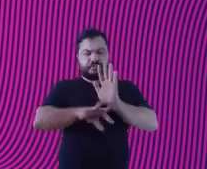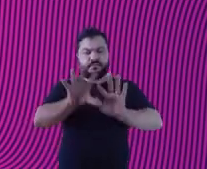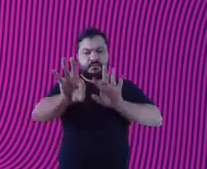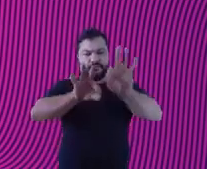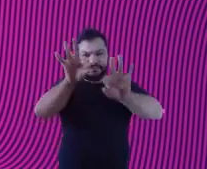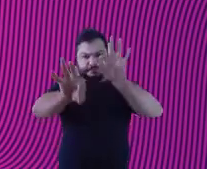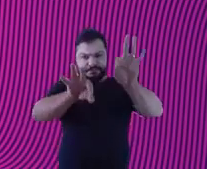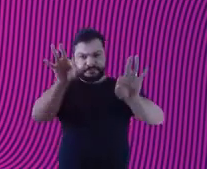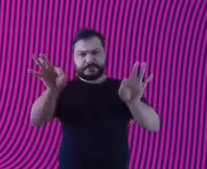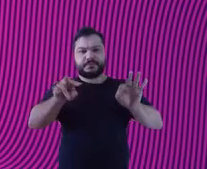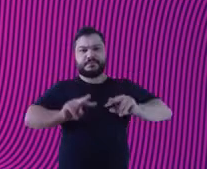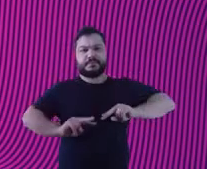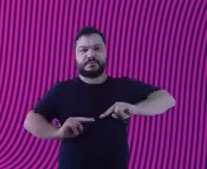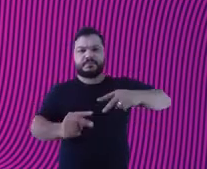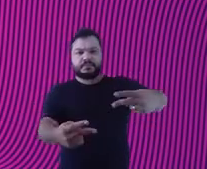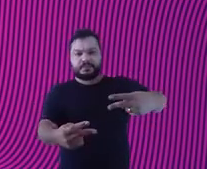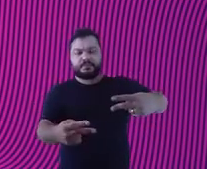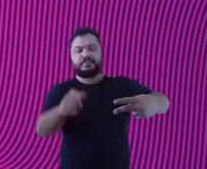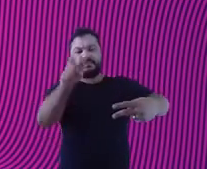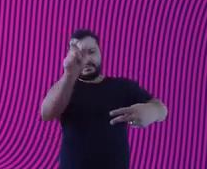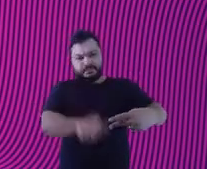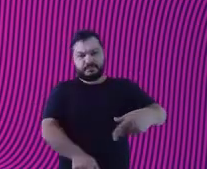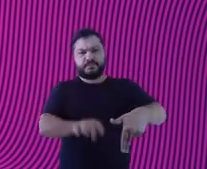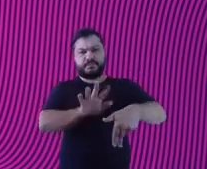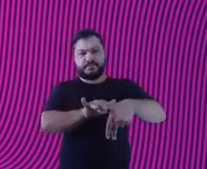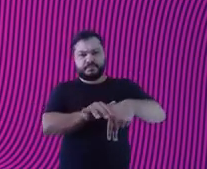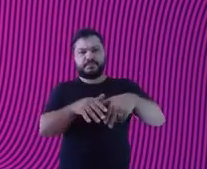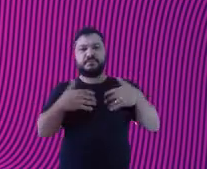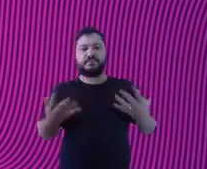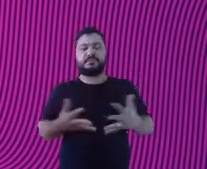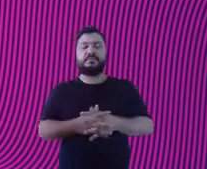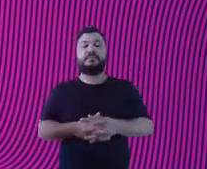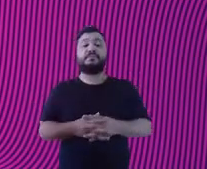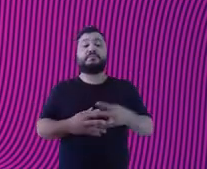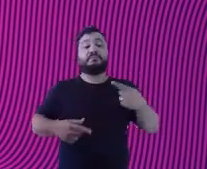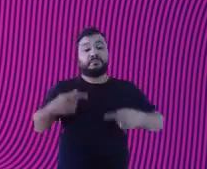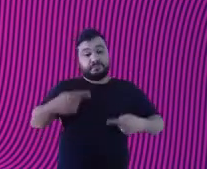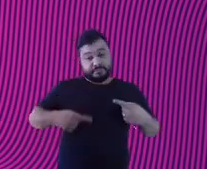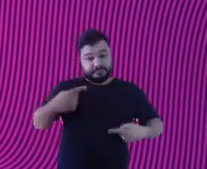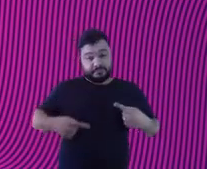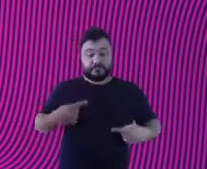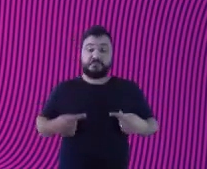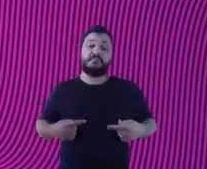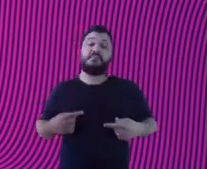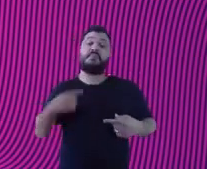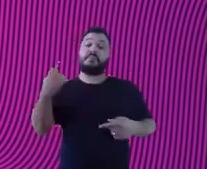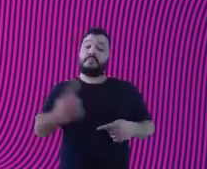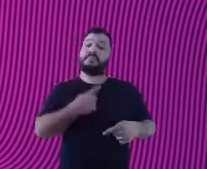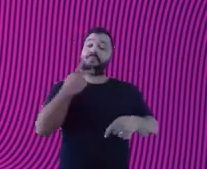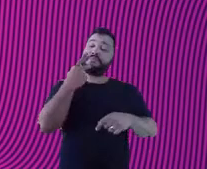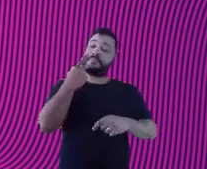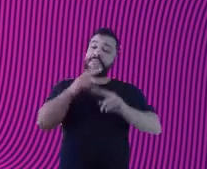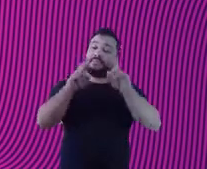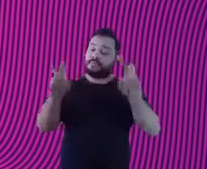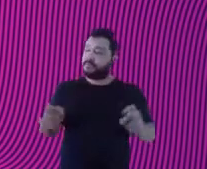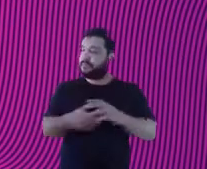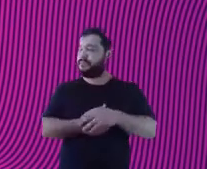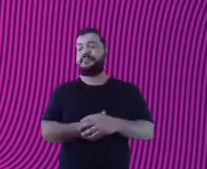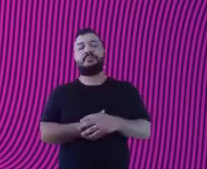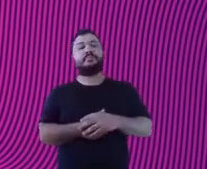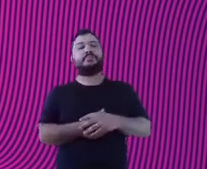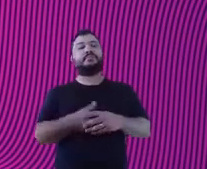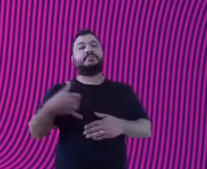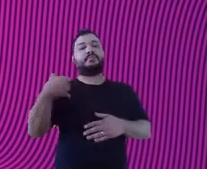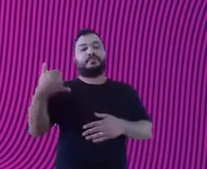para transplante para esse paciente, né? Então, assim, indiscutível, né? A gente falou um pouco da questão da idade,